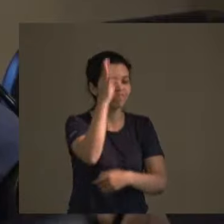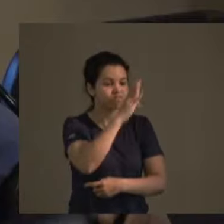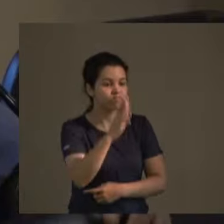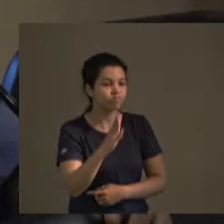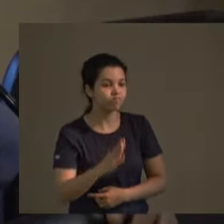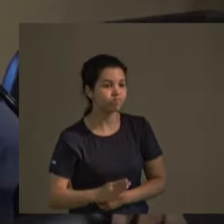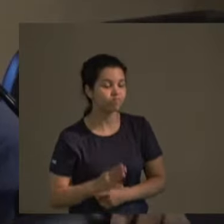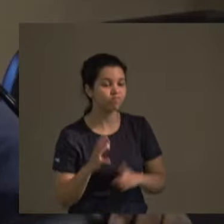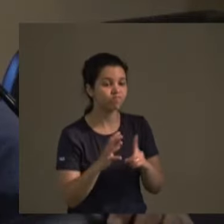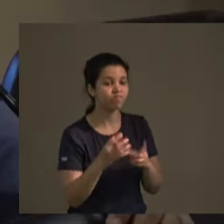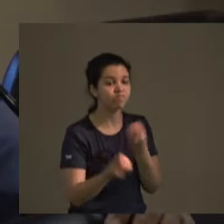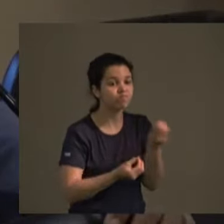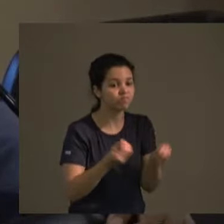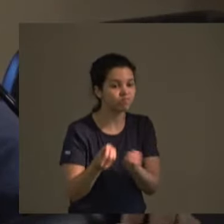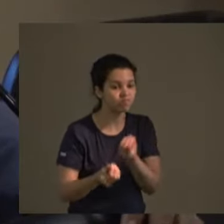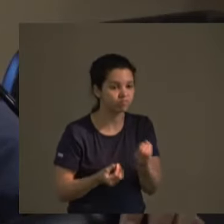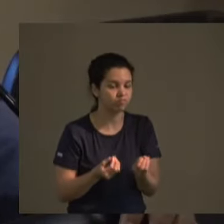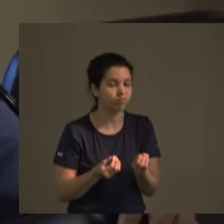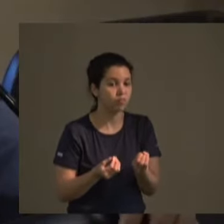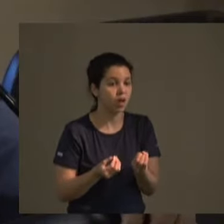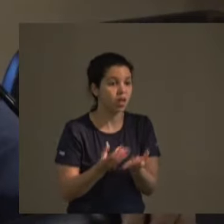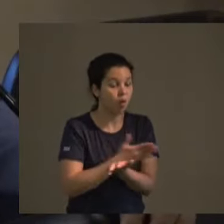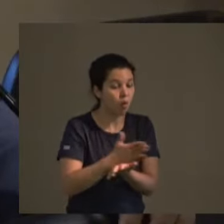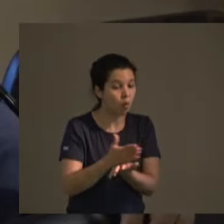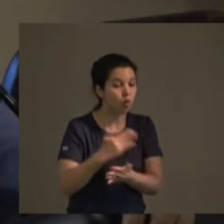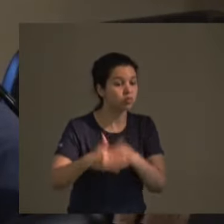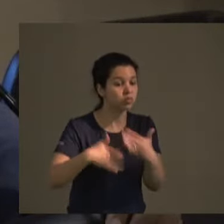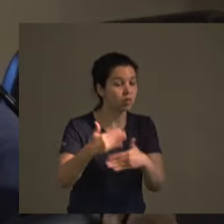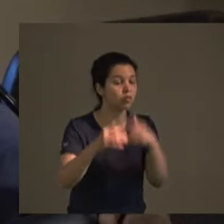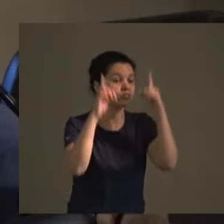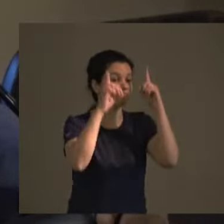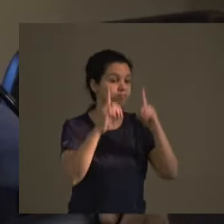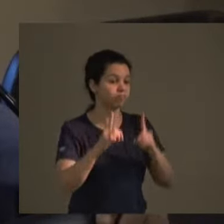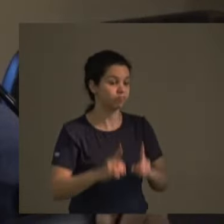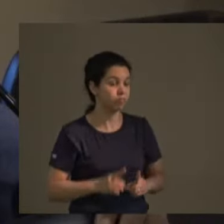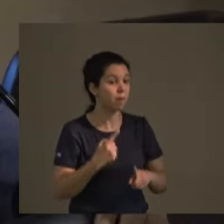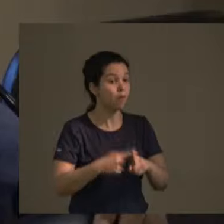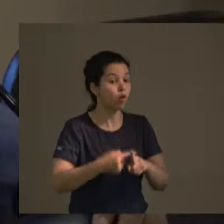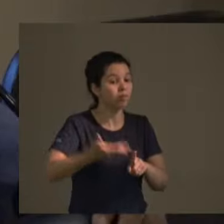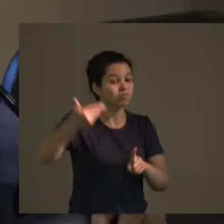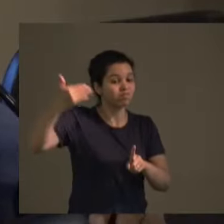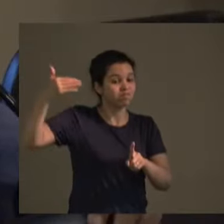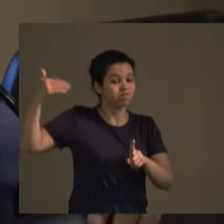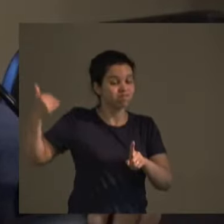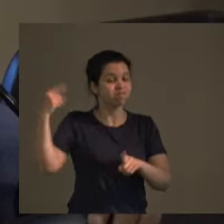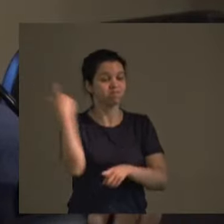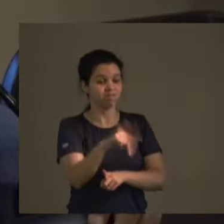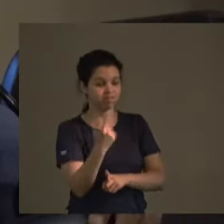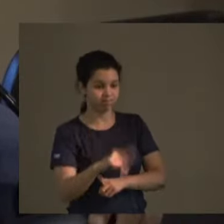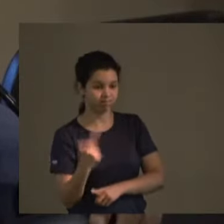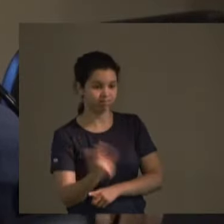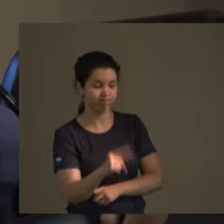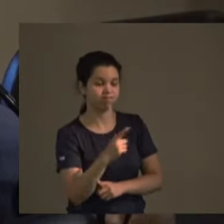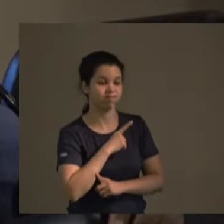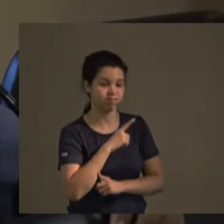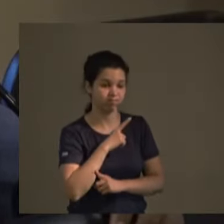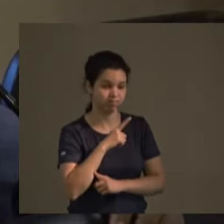casos que se tornaram pessoas com deficiência por conta desses maus-tratos. Nunca se estudou